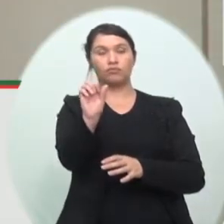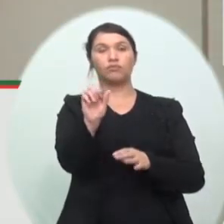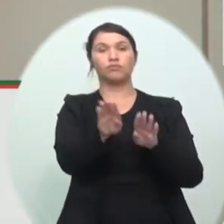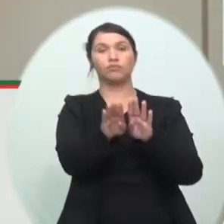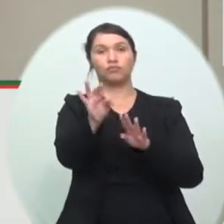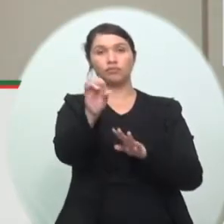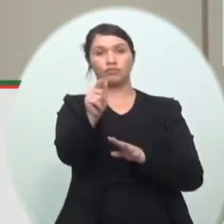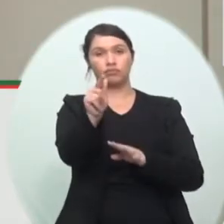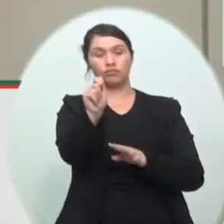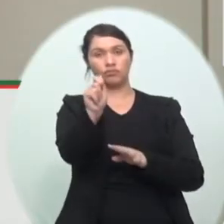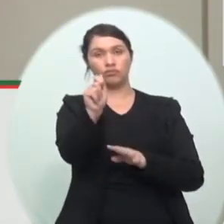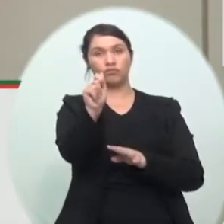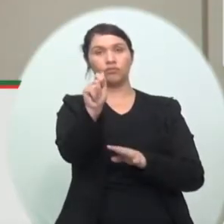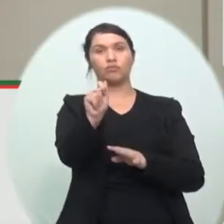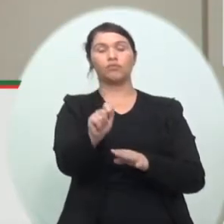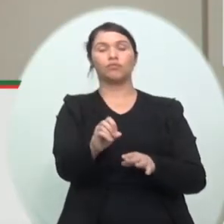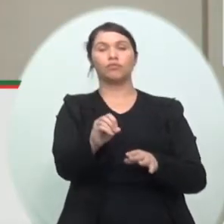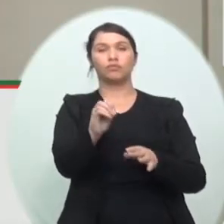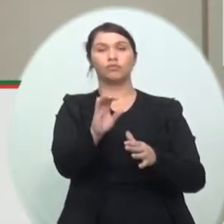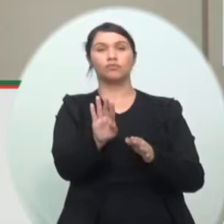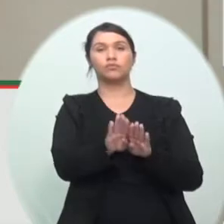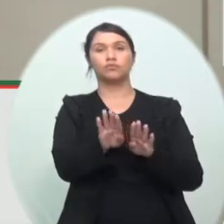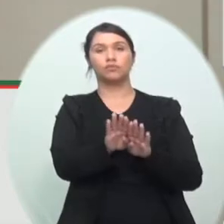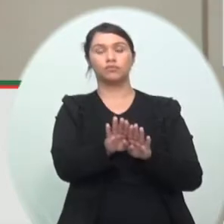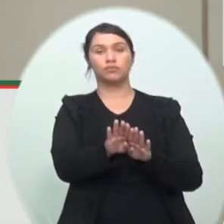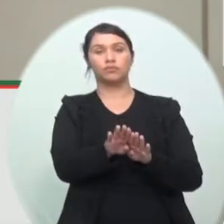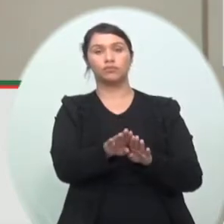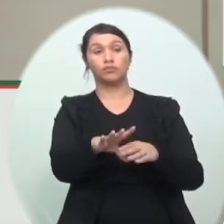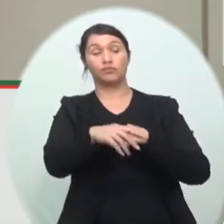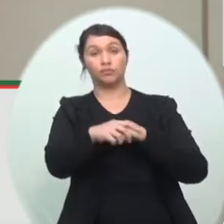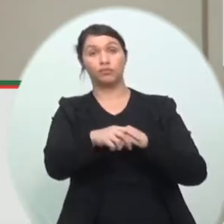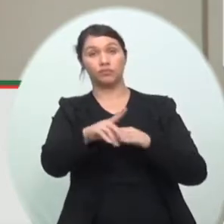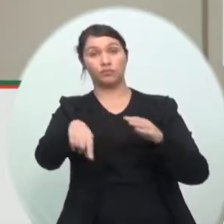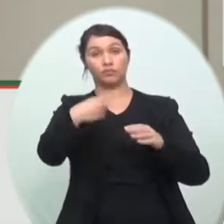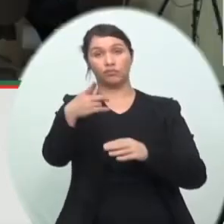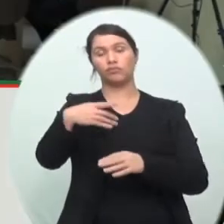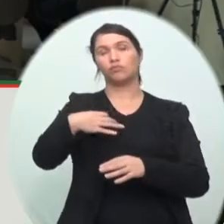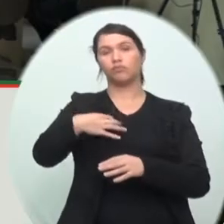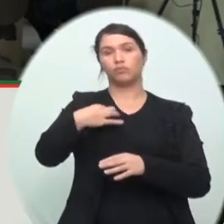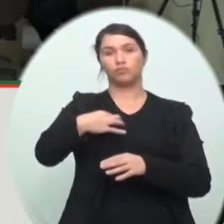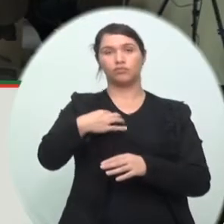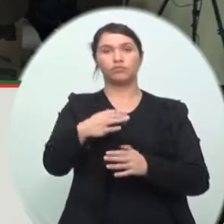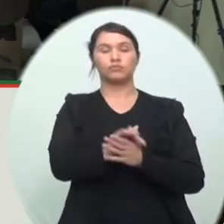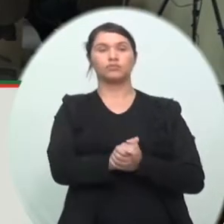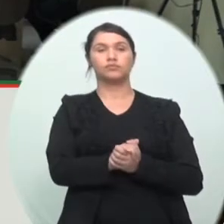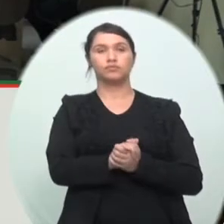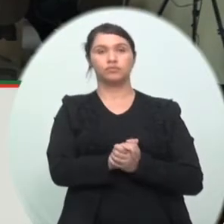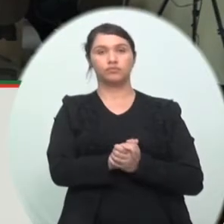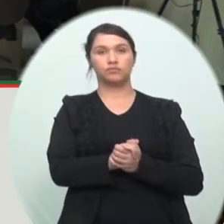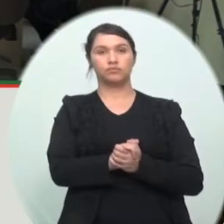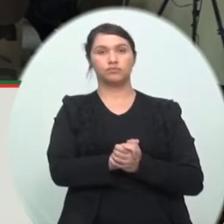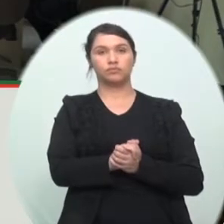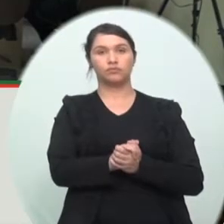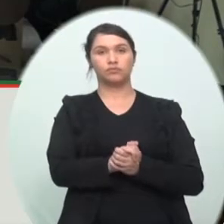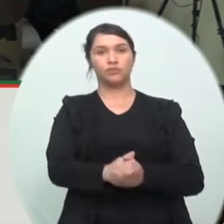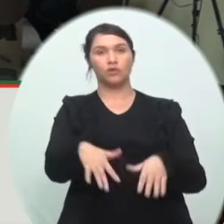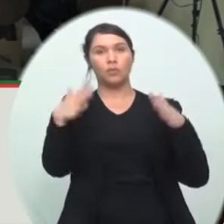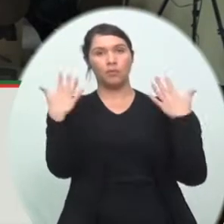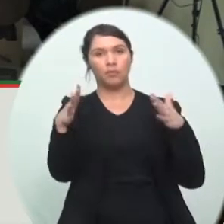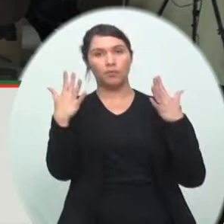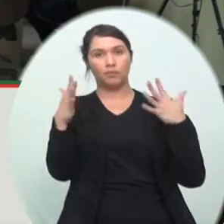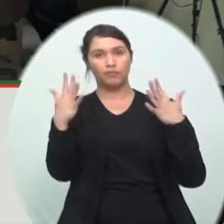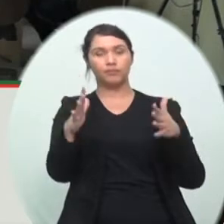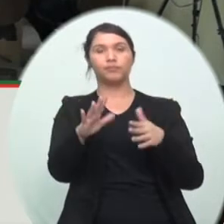eu cumprimento os demais voluntários da CAF. Parabenizo o